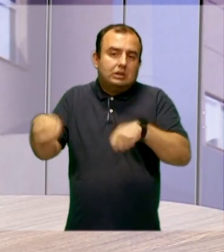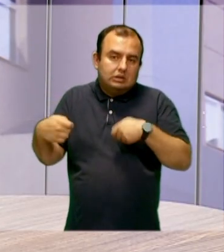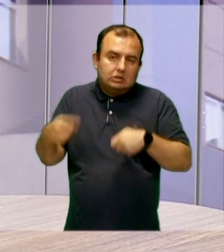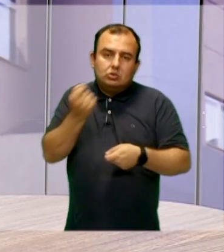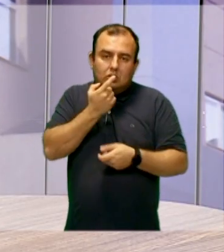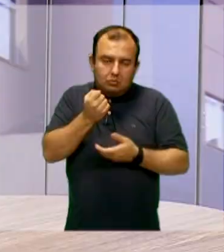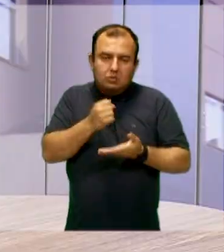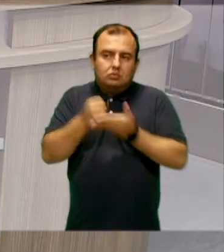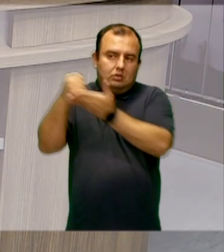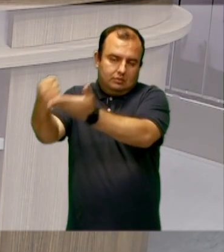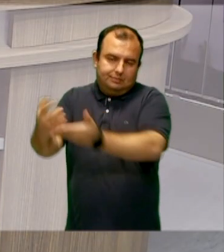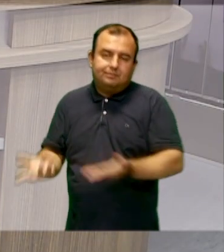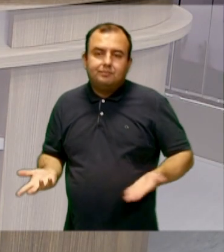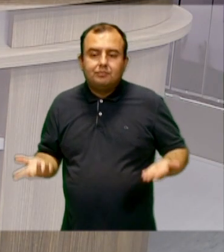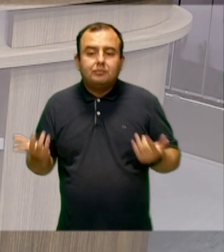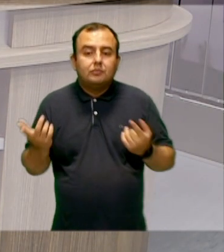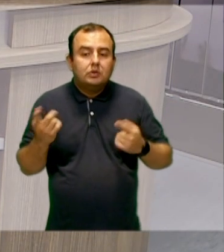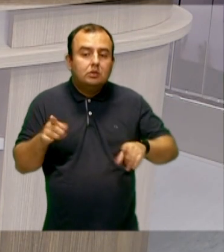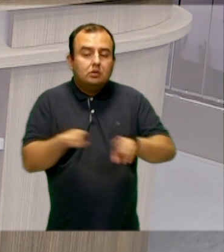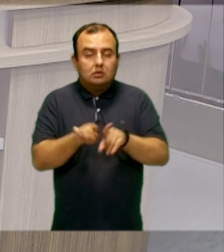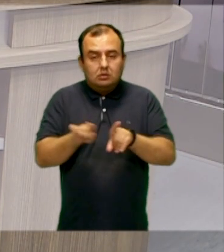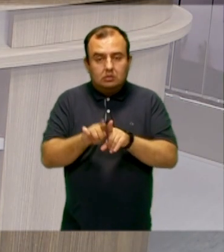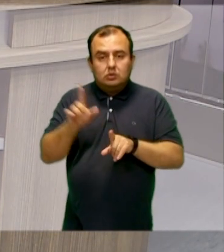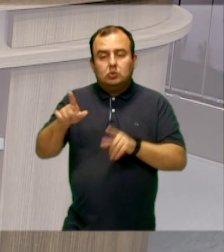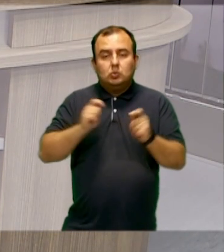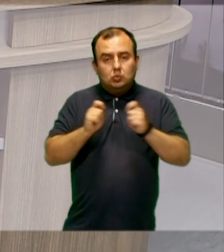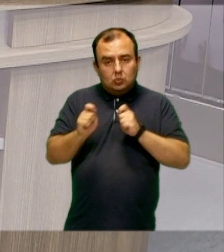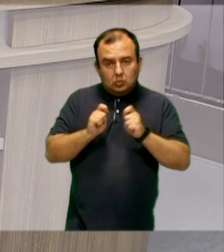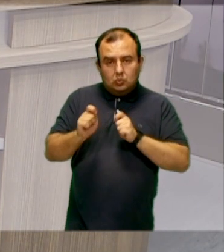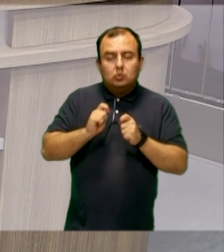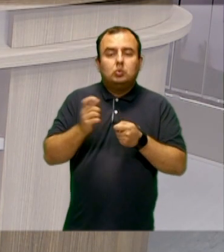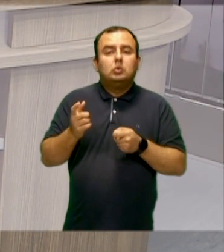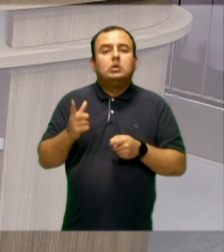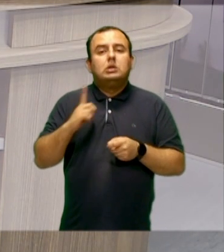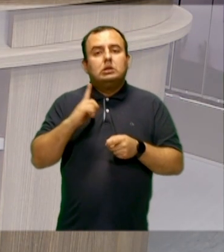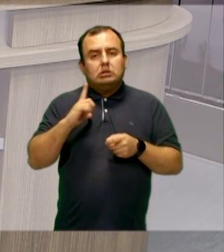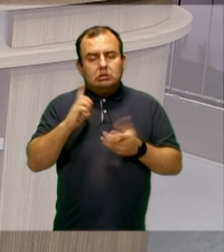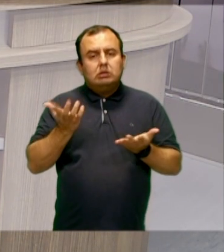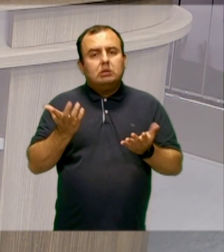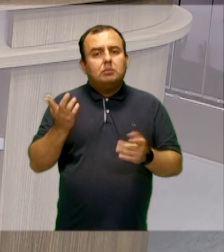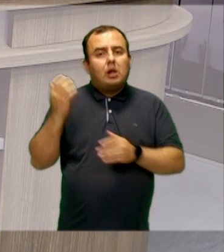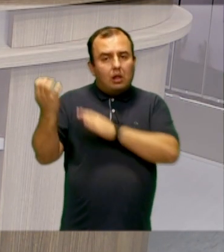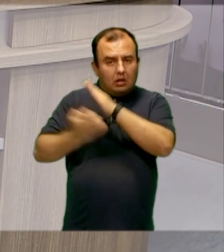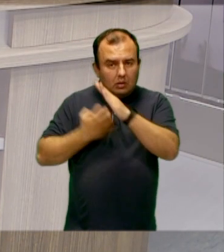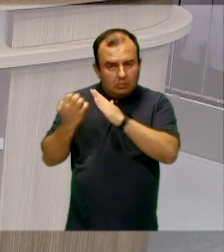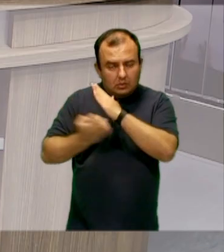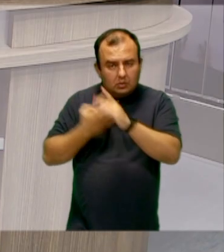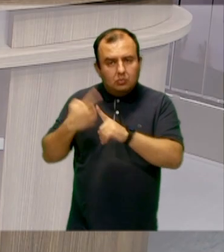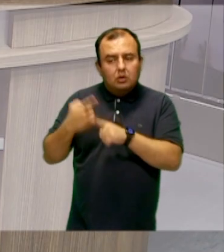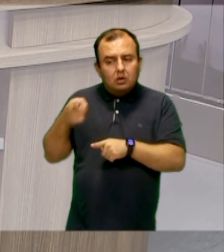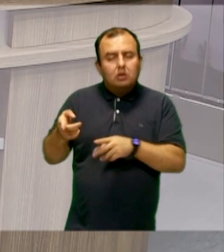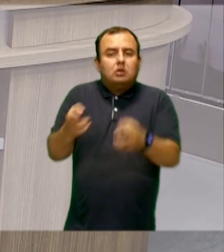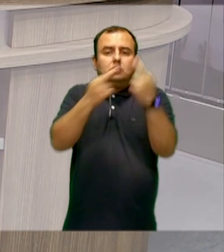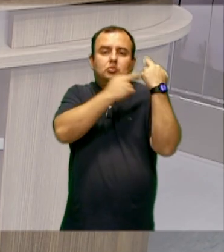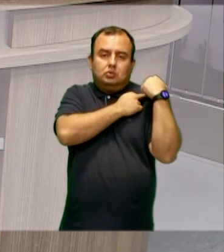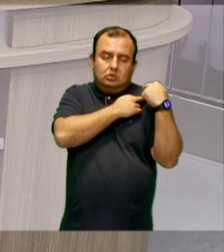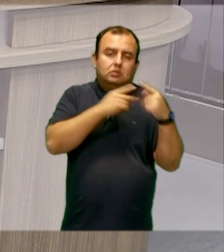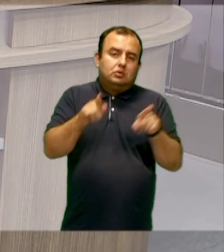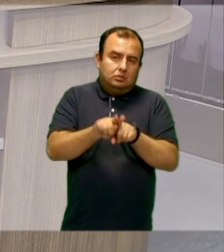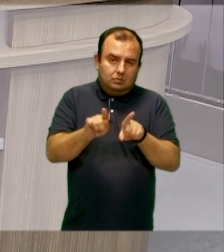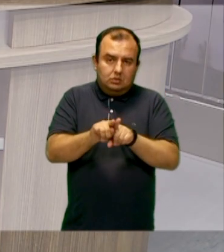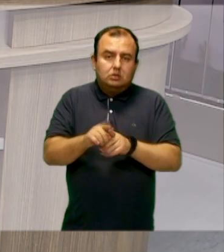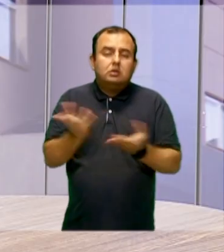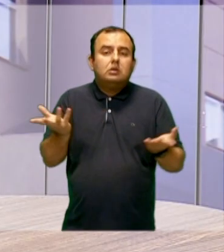precisando daquele medicamento. Então, existe um controle muito grande em cima disso pela empresa, porque a empresa também é responsável por isso.